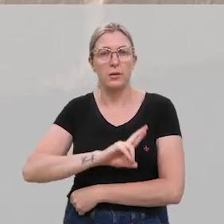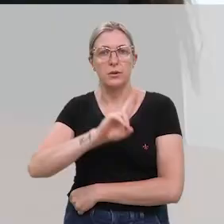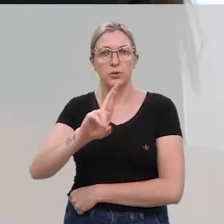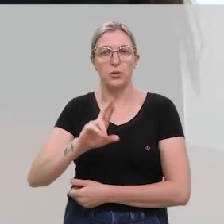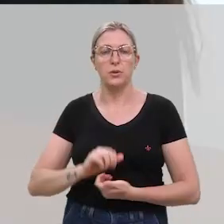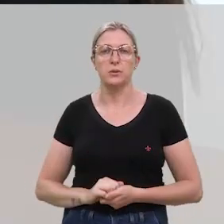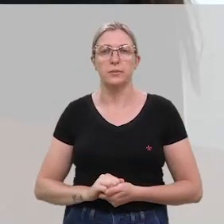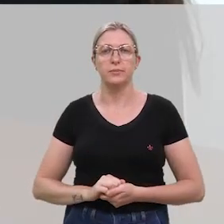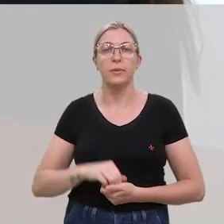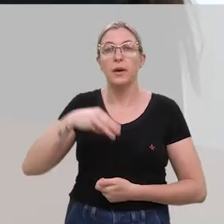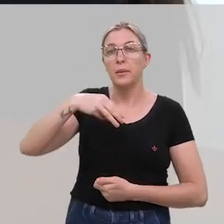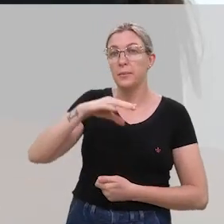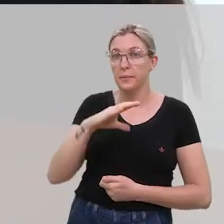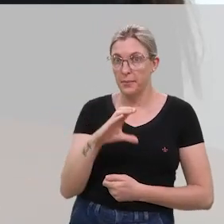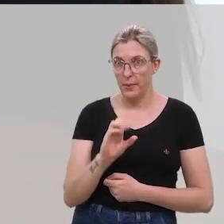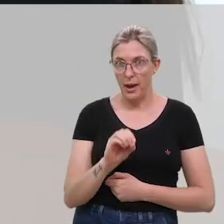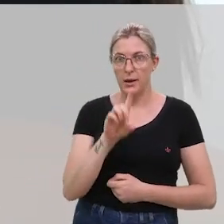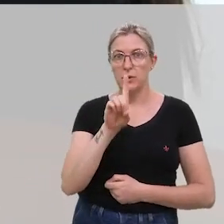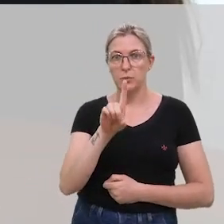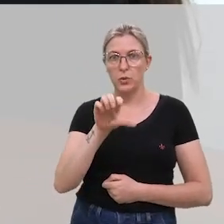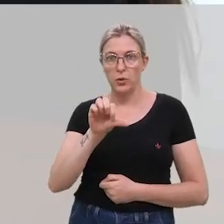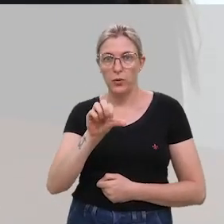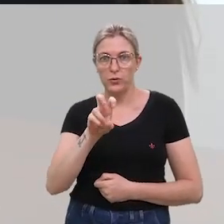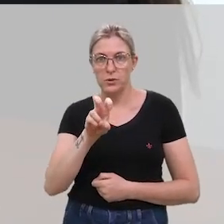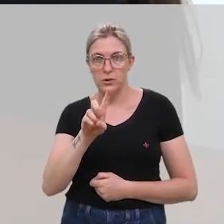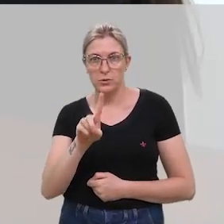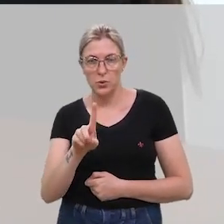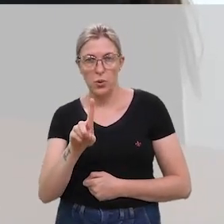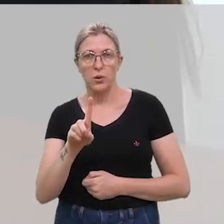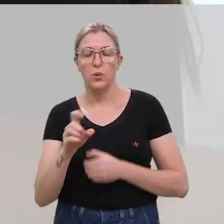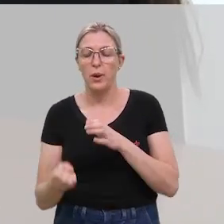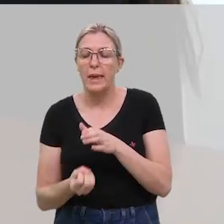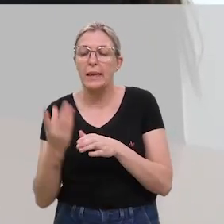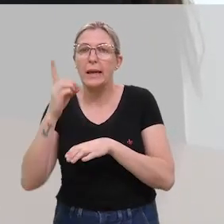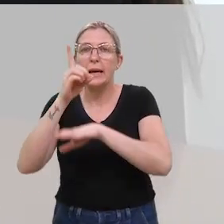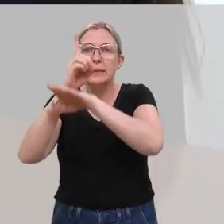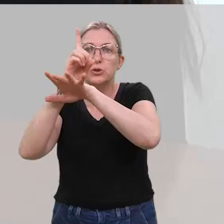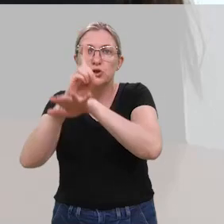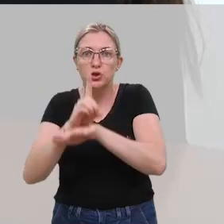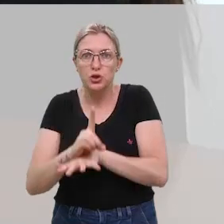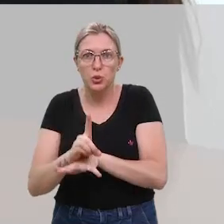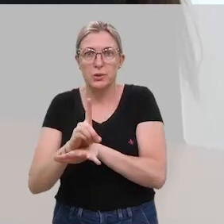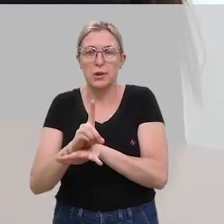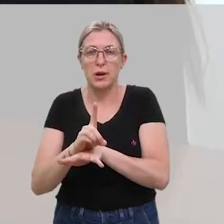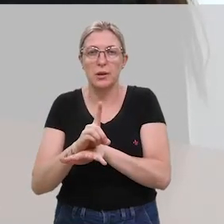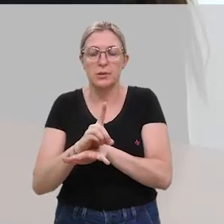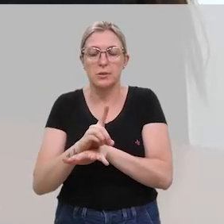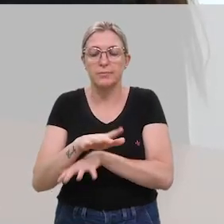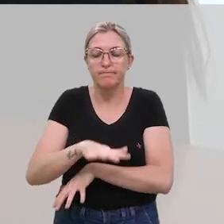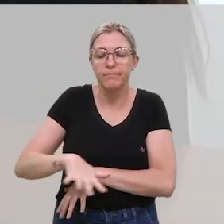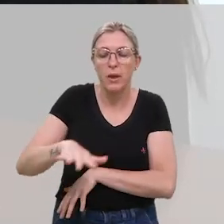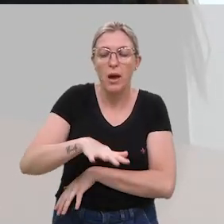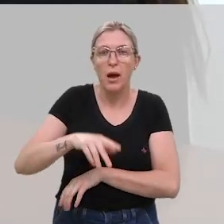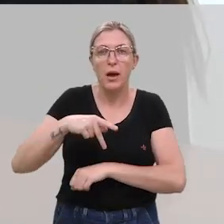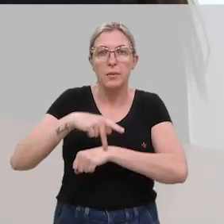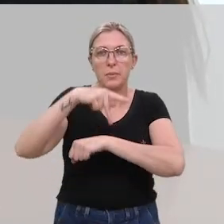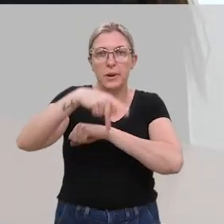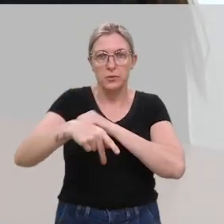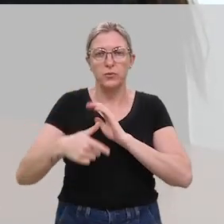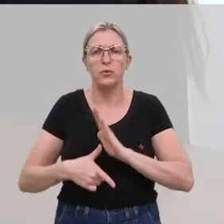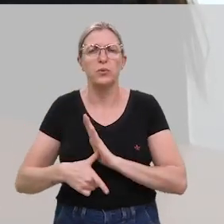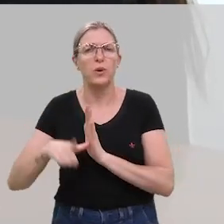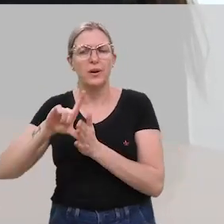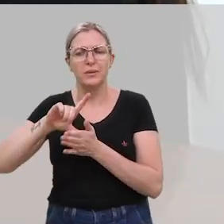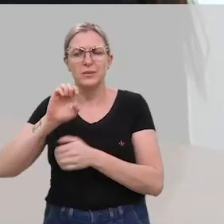religiosa. Em março de 1951, foi criada a Diocese de Passo Fundo. Até então, nós